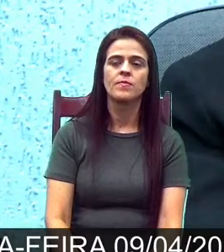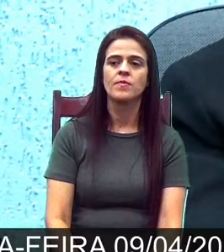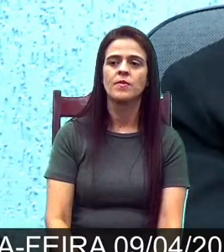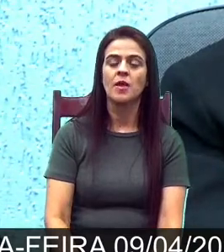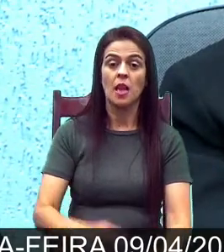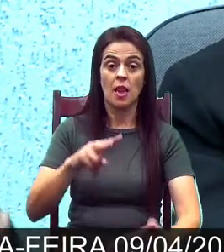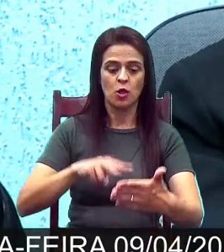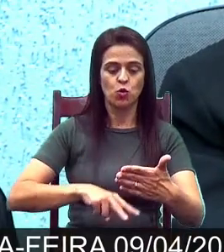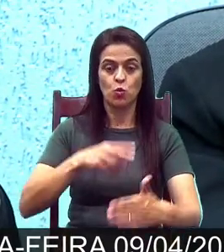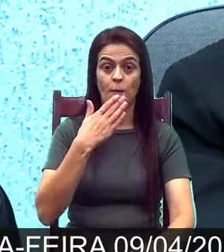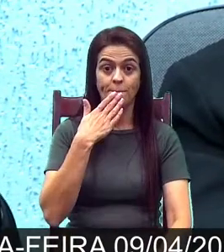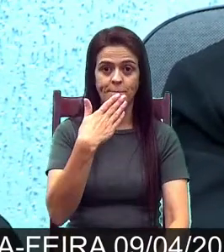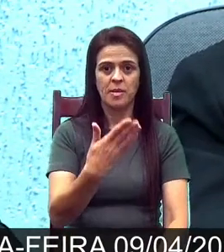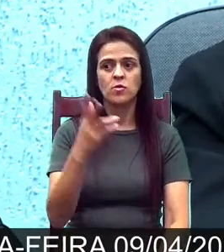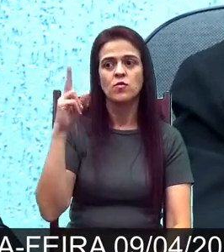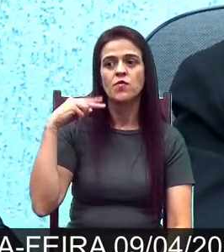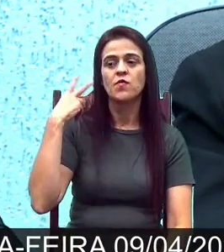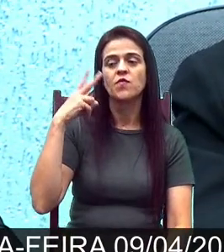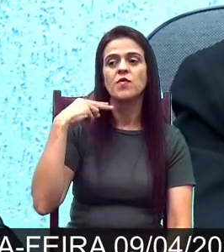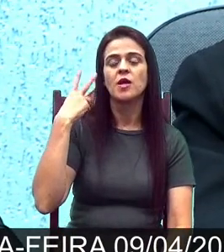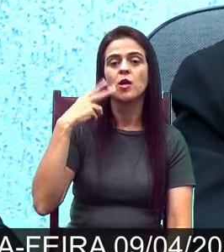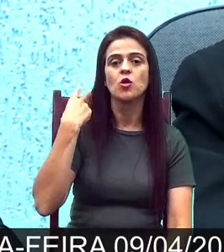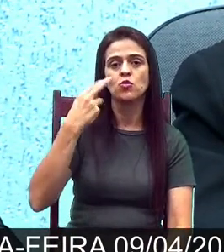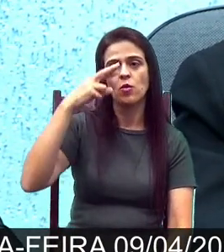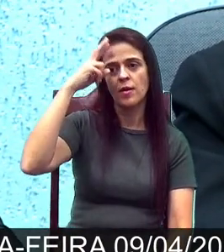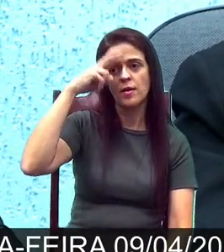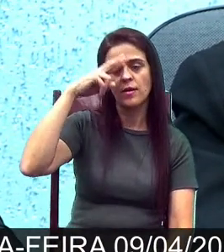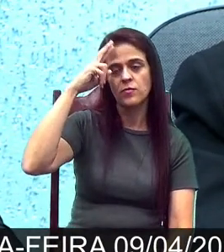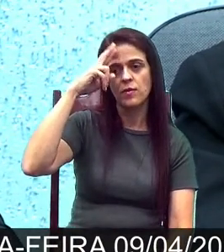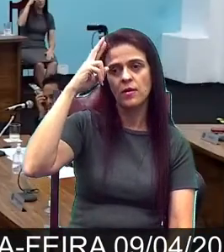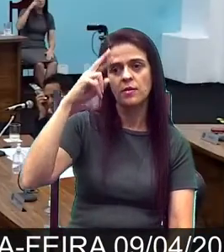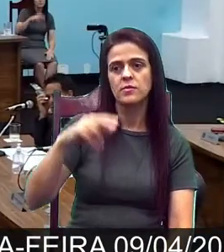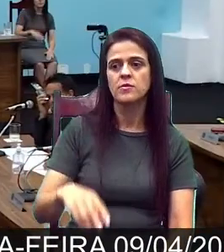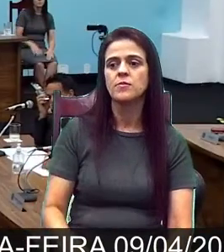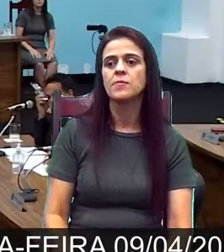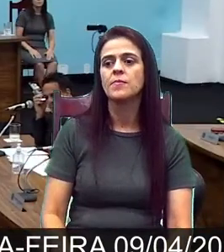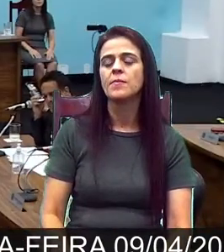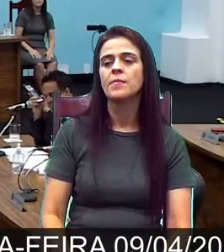Com a palavra, para as indicações, vereador Ricardo Alisson.